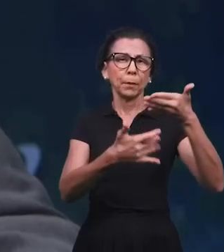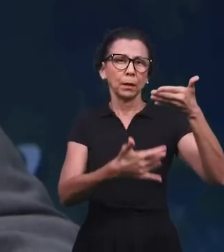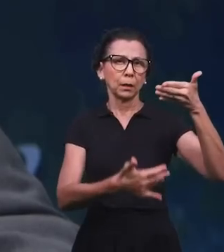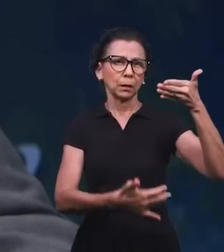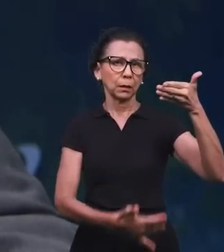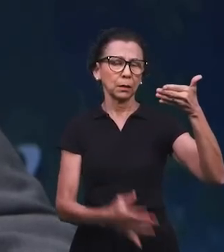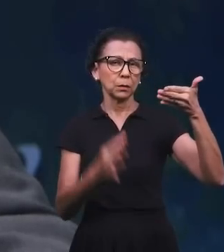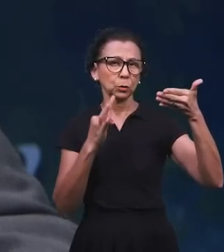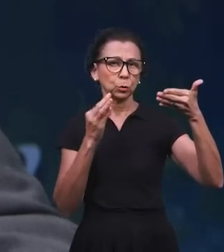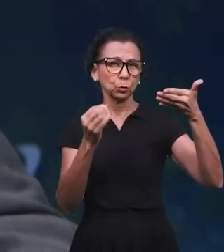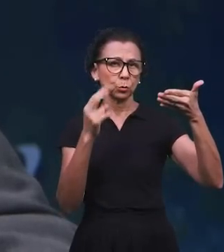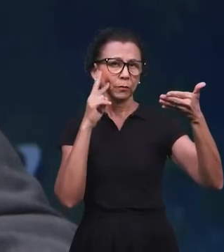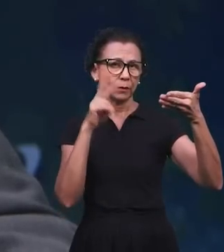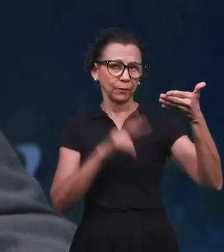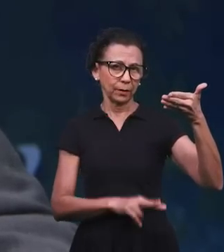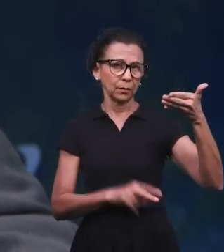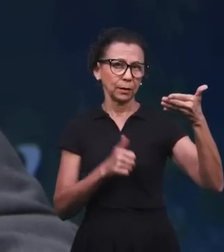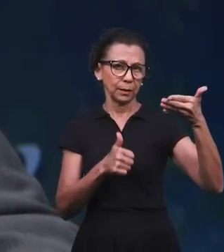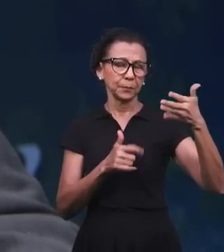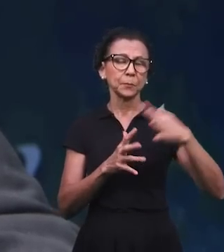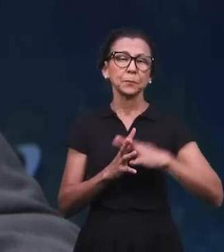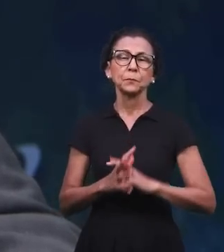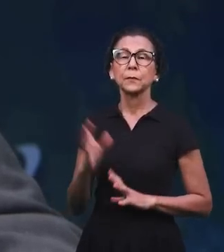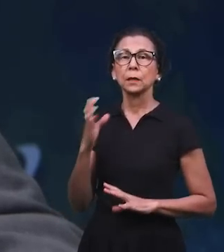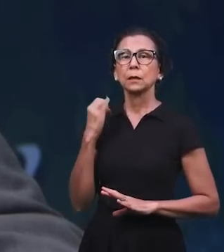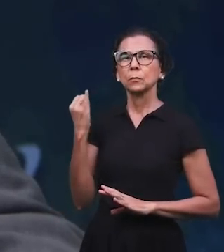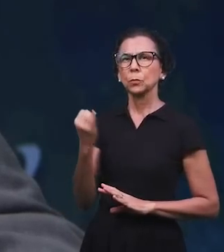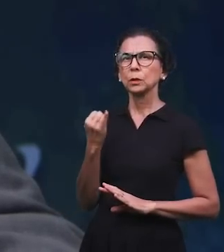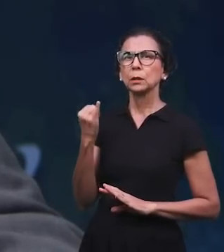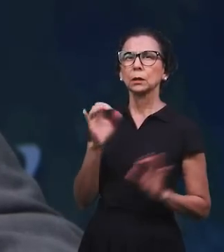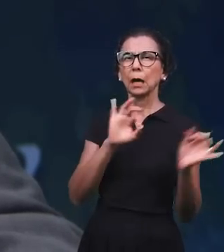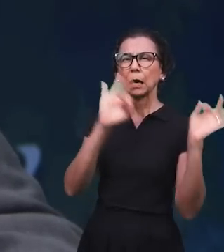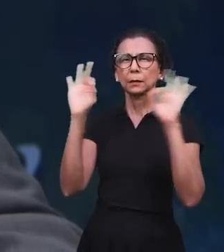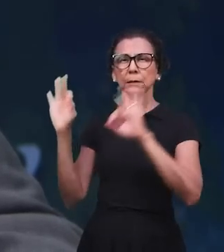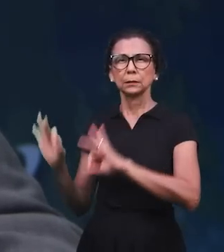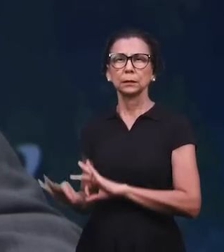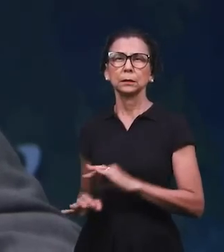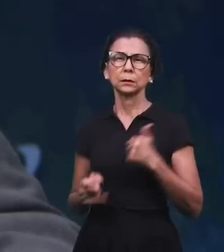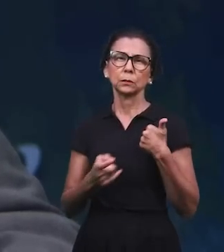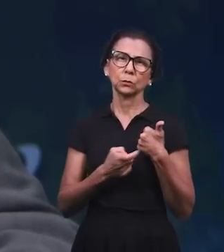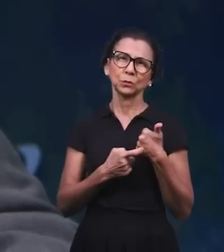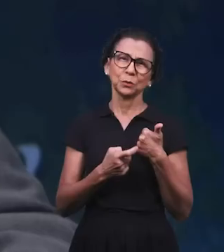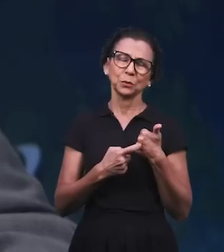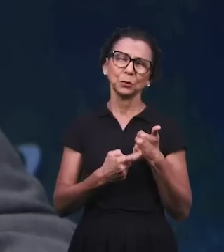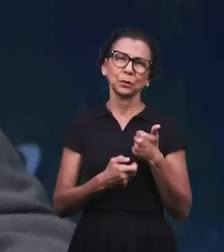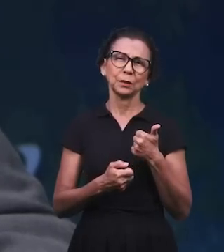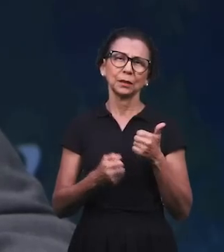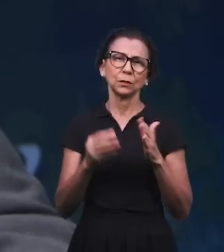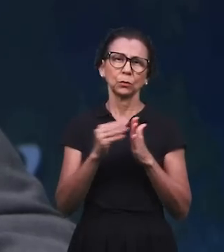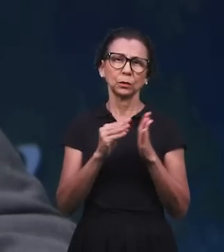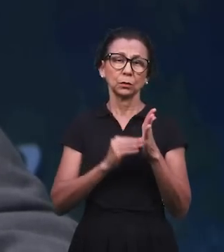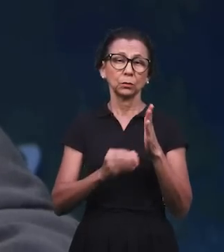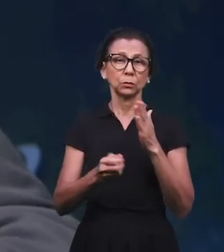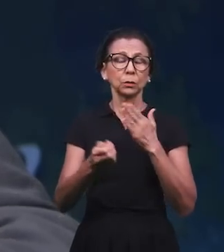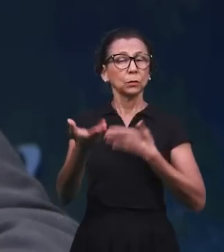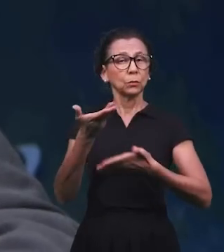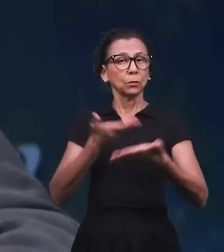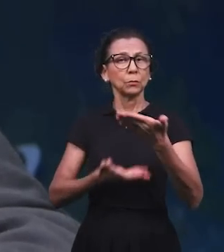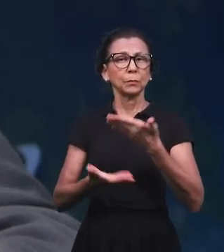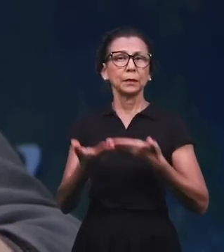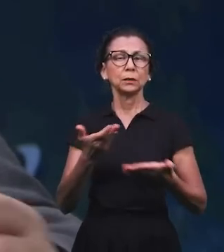muito importante que os irmãos assistam, que os irmãos curtam e compartilhem esse conteúdo, até para que o próprio aplicativo possa